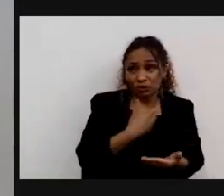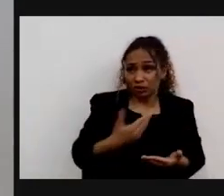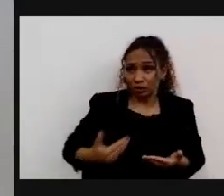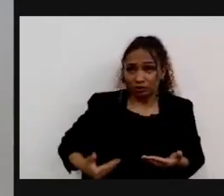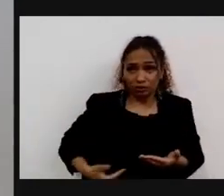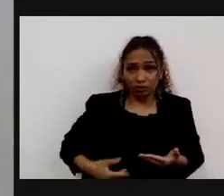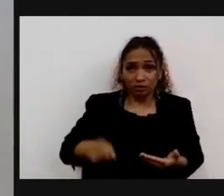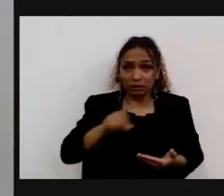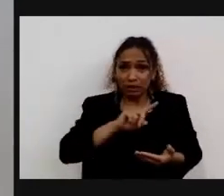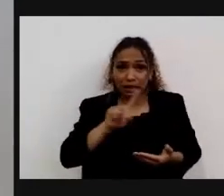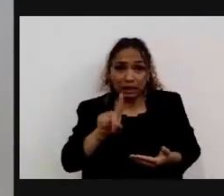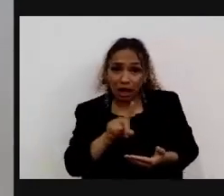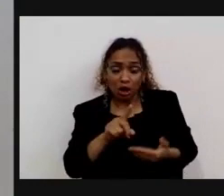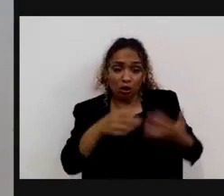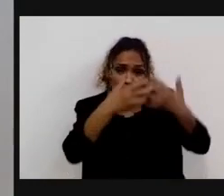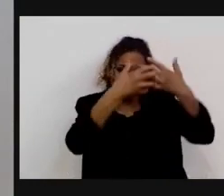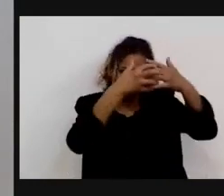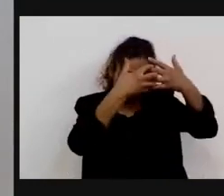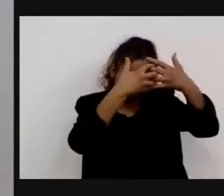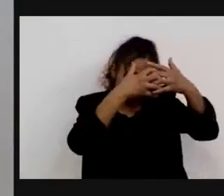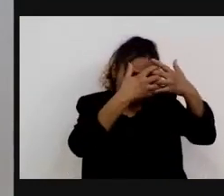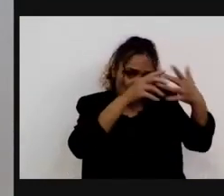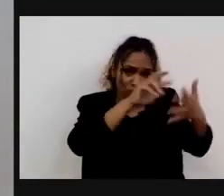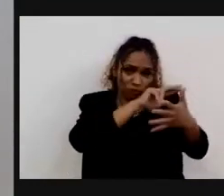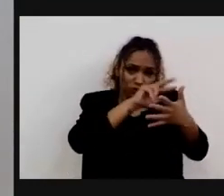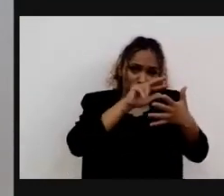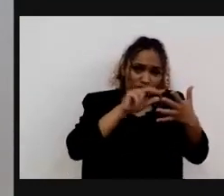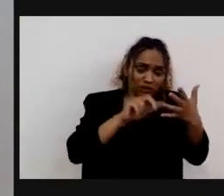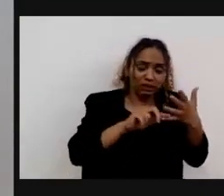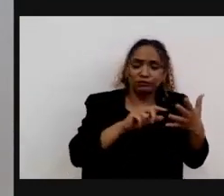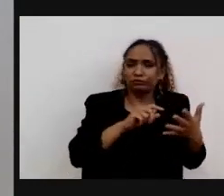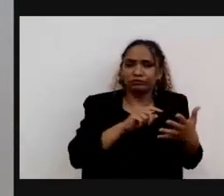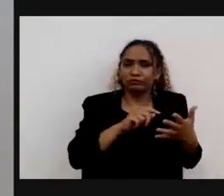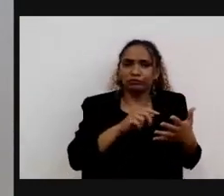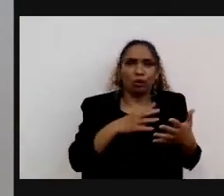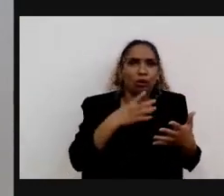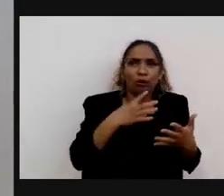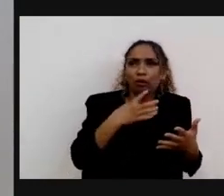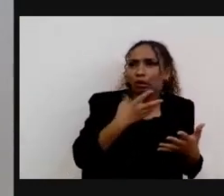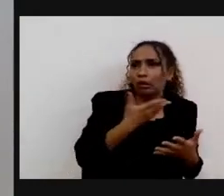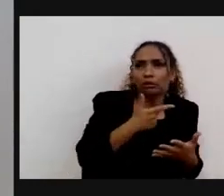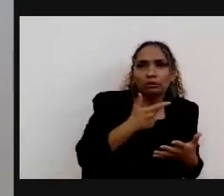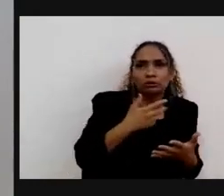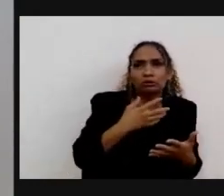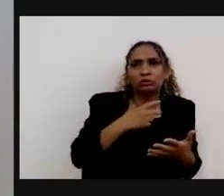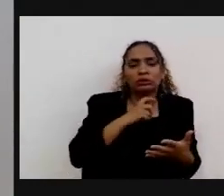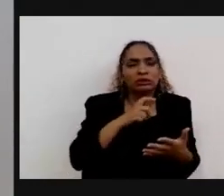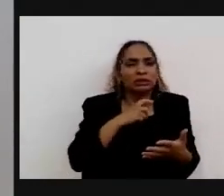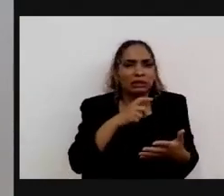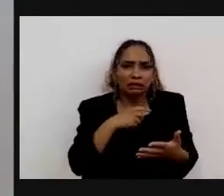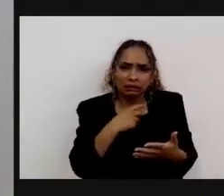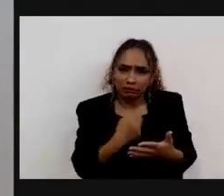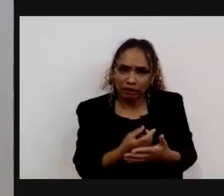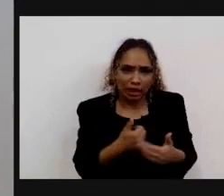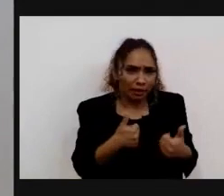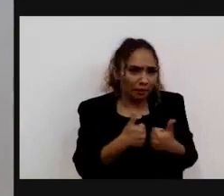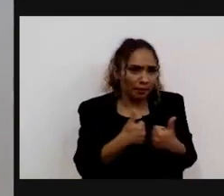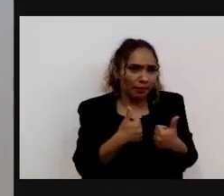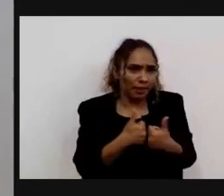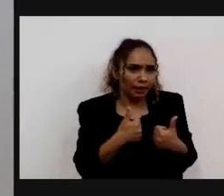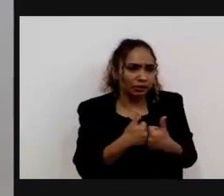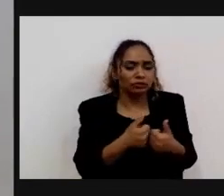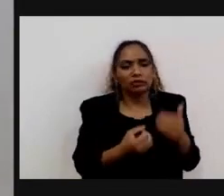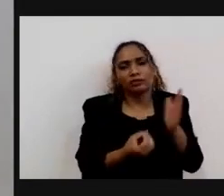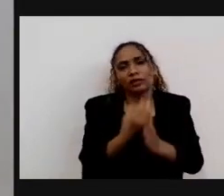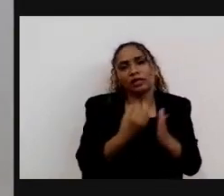sou o neurol divergente não tenho ninguém próxima é que vai criar uma política uma prática ou seja o que